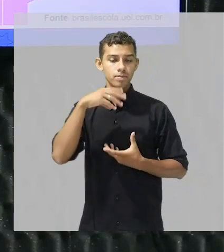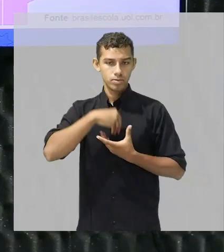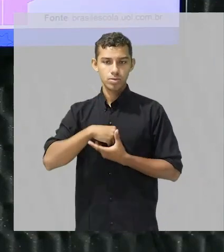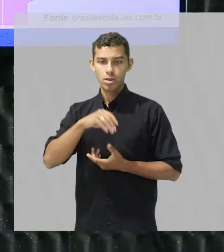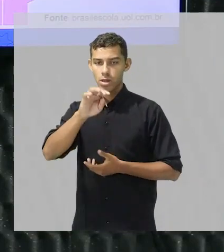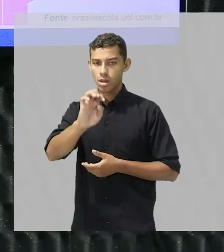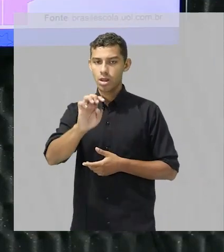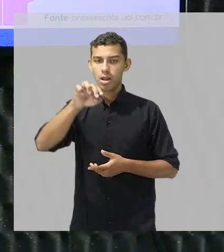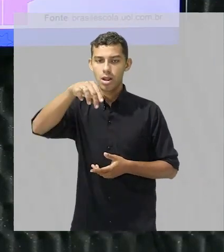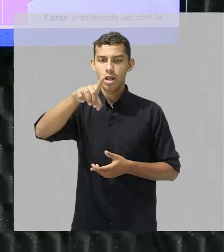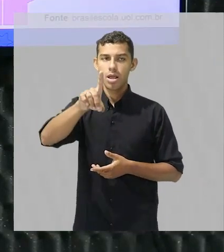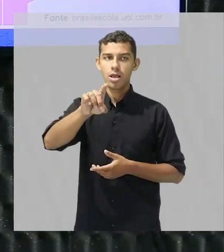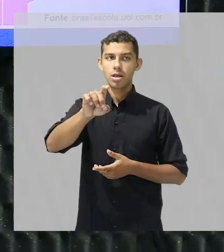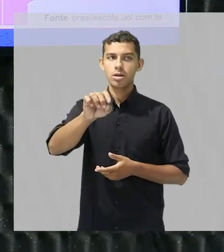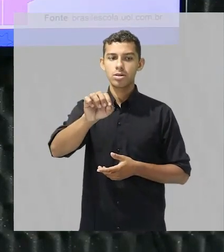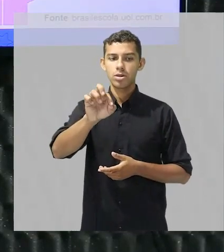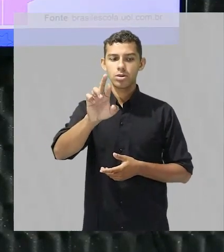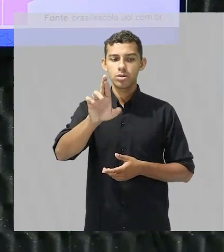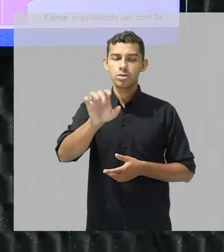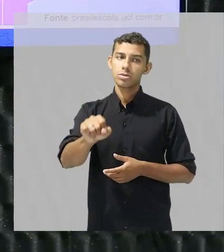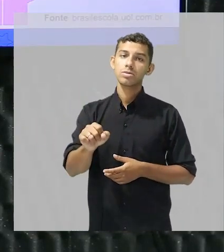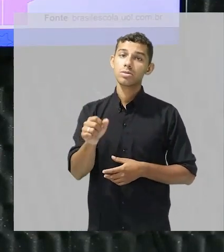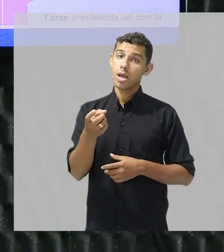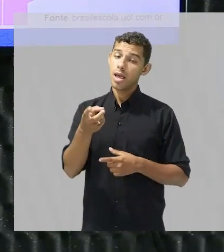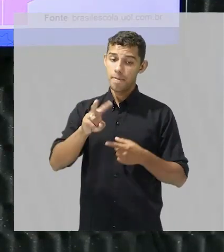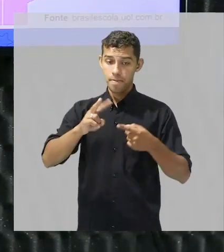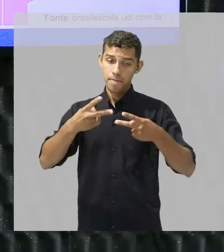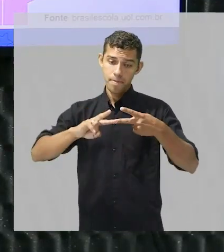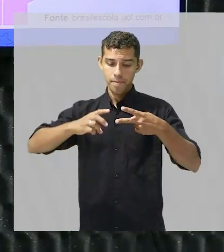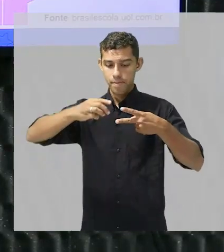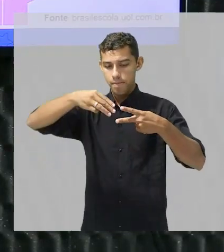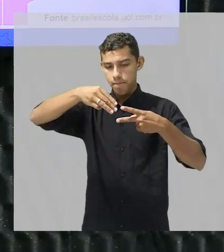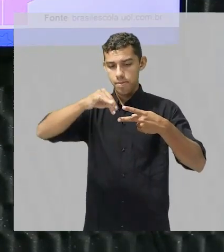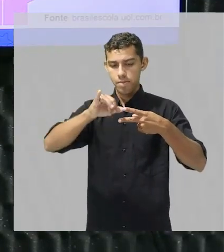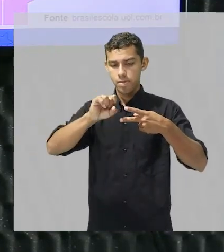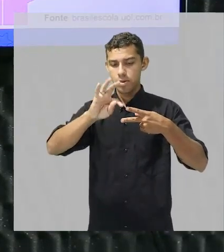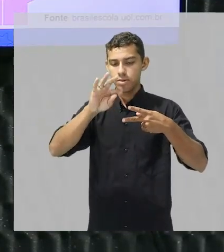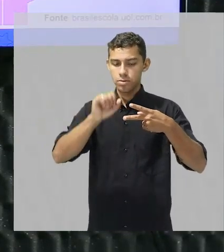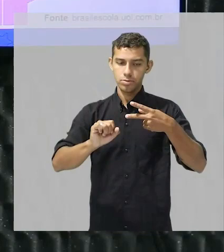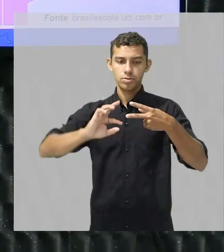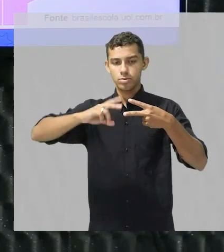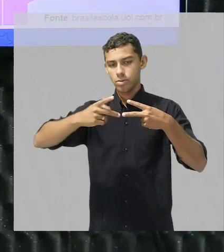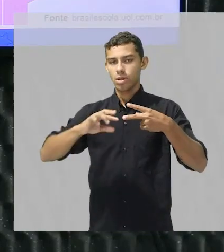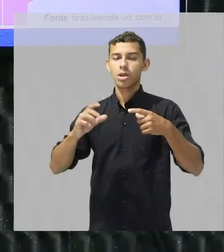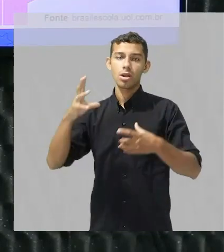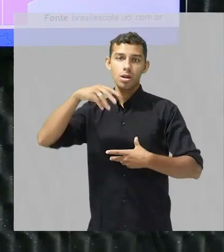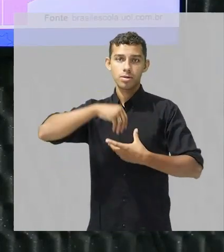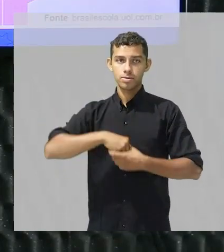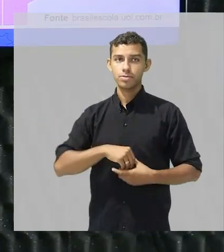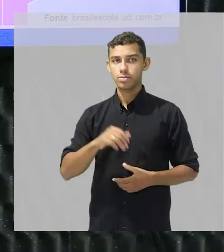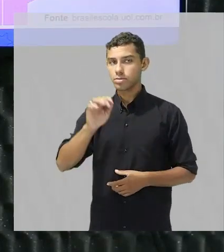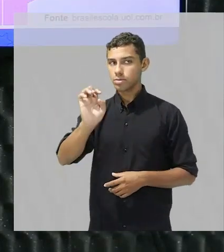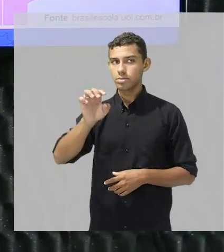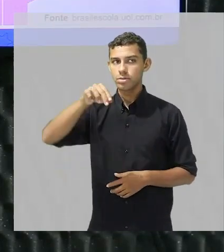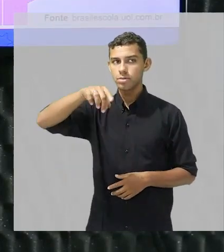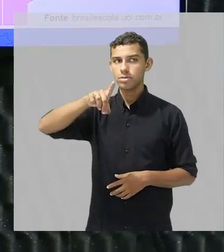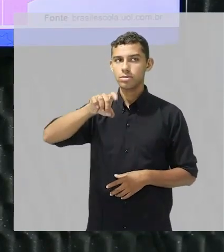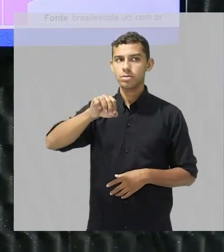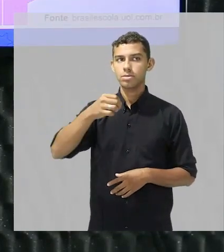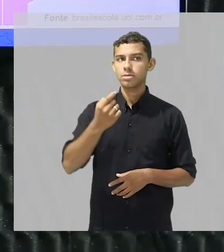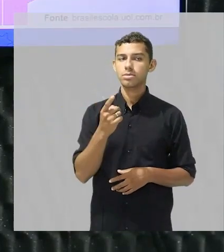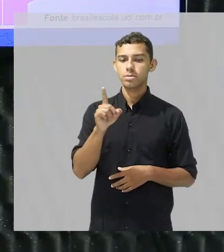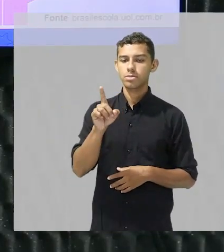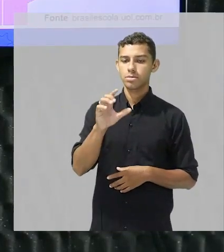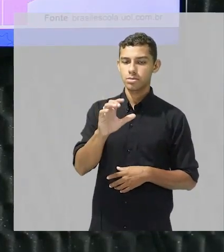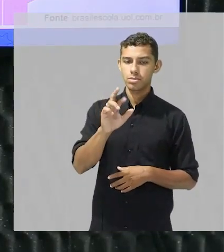porque eu falei para vocês que ele é uma glândula mista. Então, como glândula mista, na parte em que ele produz o hormônio,